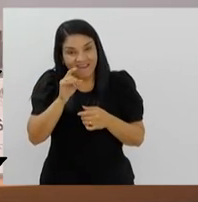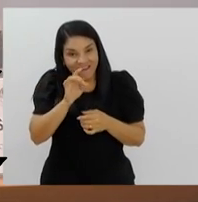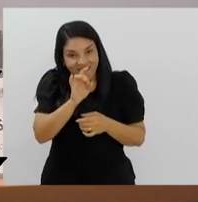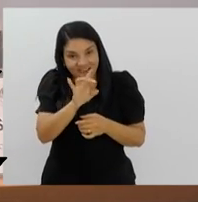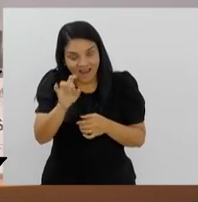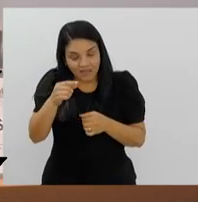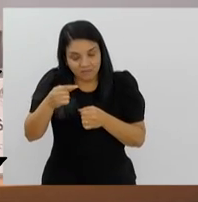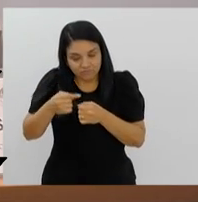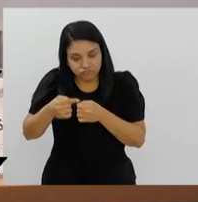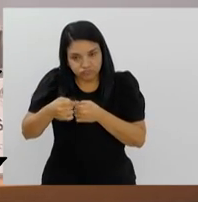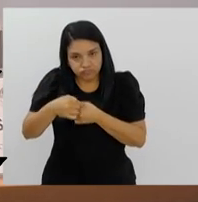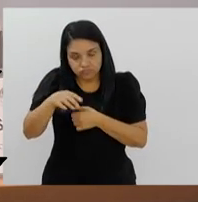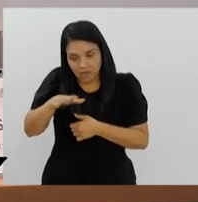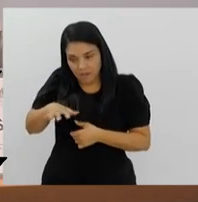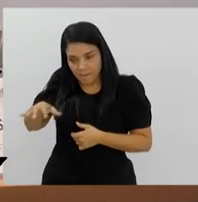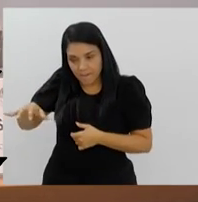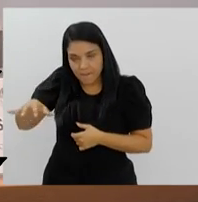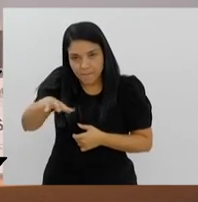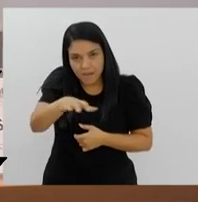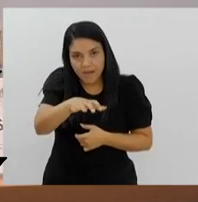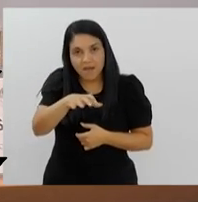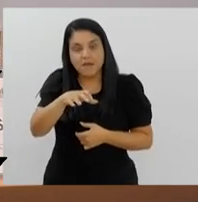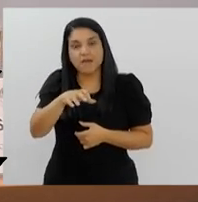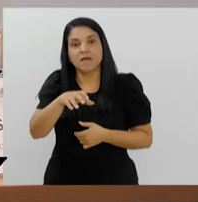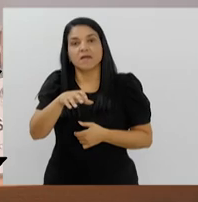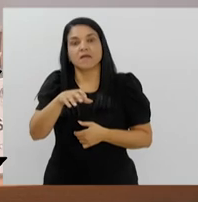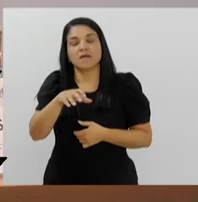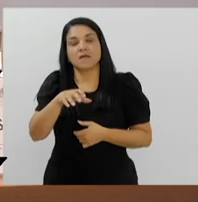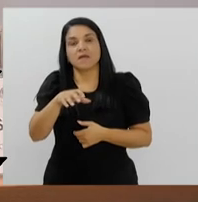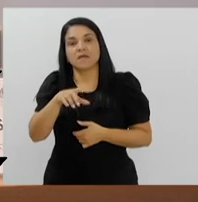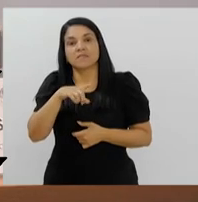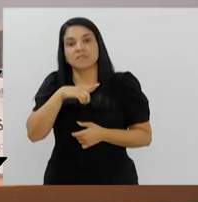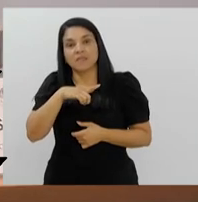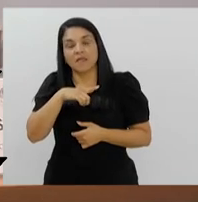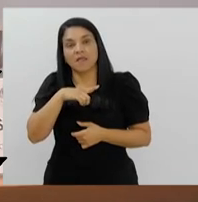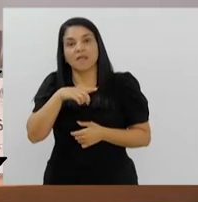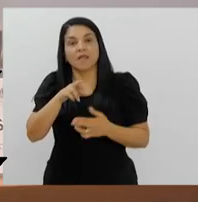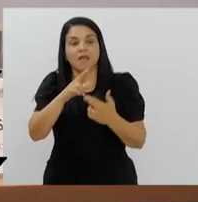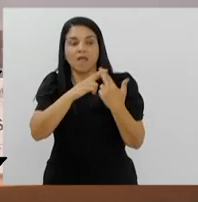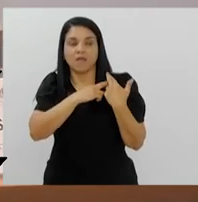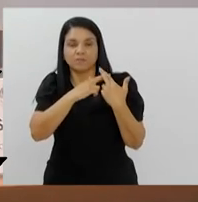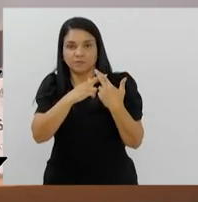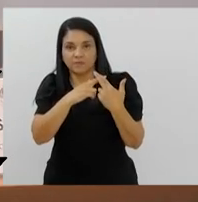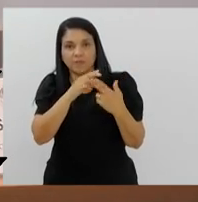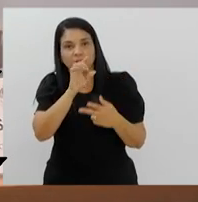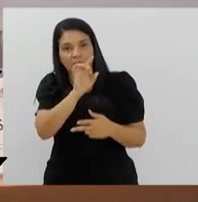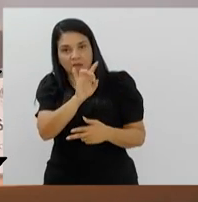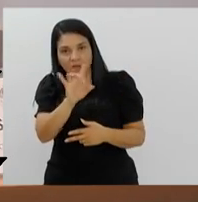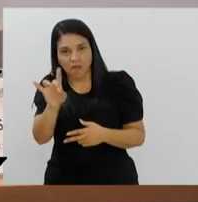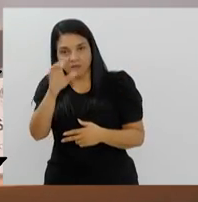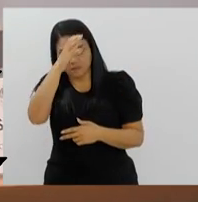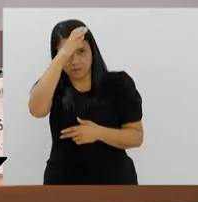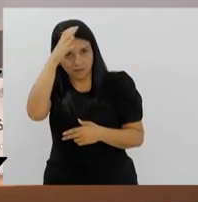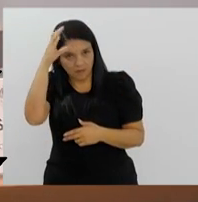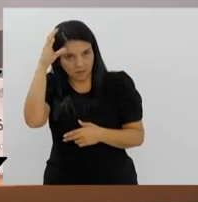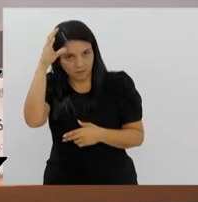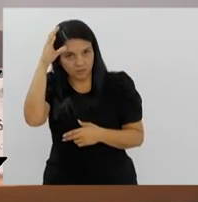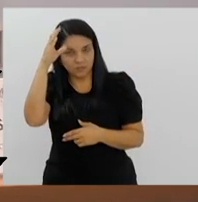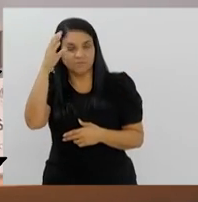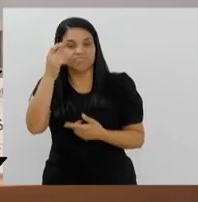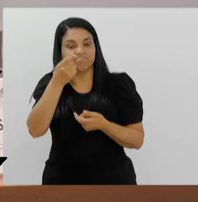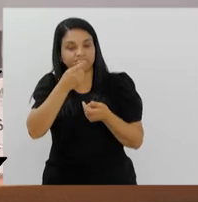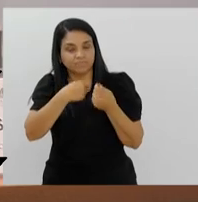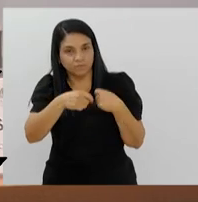chamamos de singulares as unimeds singulares as coirmãs elas são responsáveis pelos seus beneficiários pelas suas comercializações